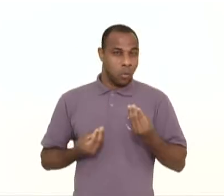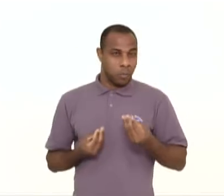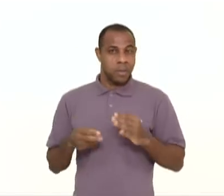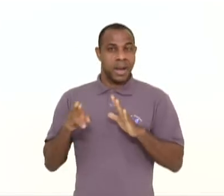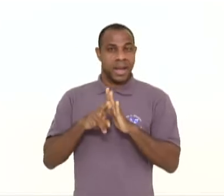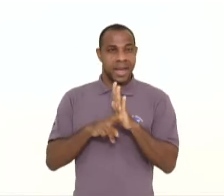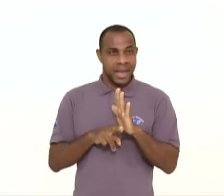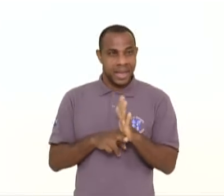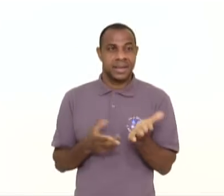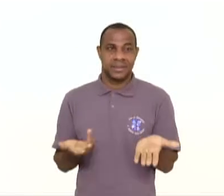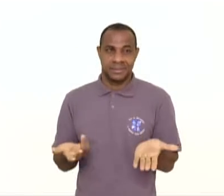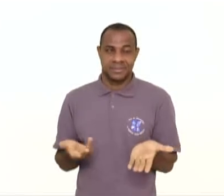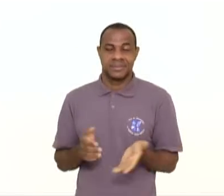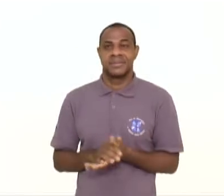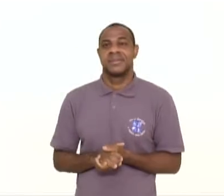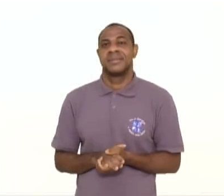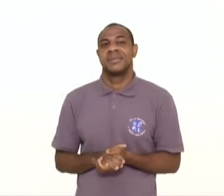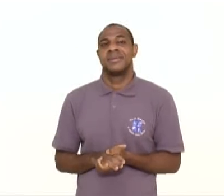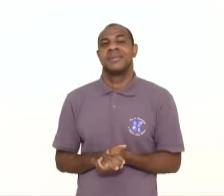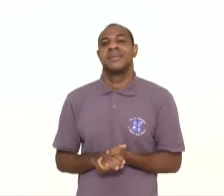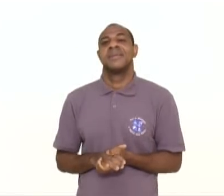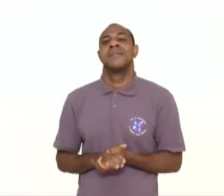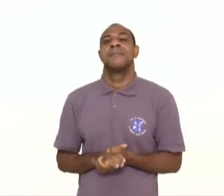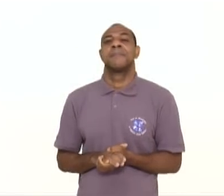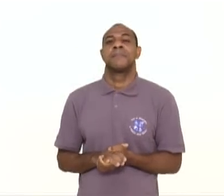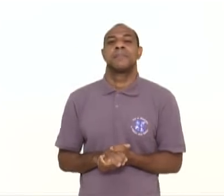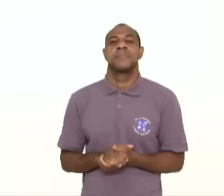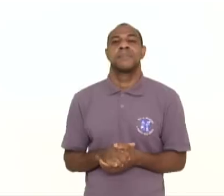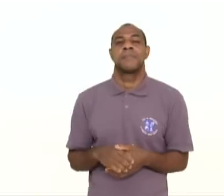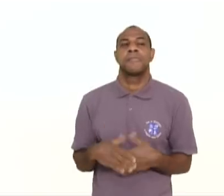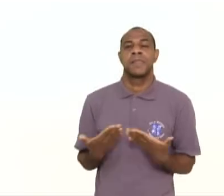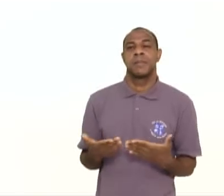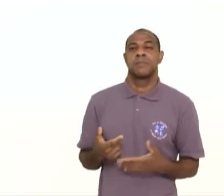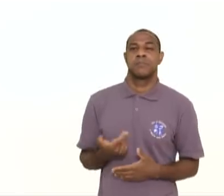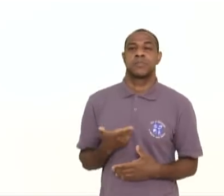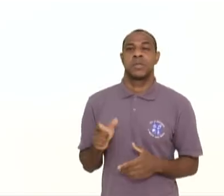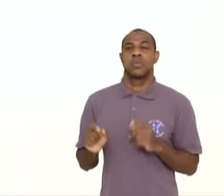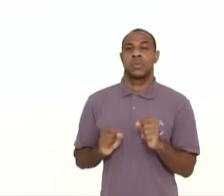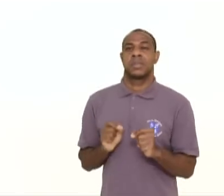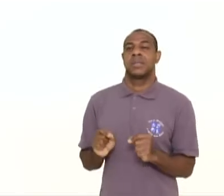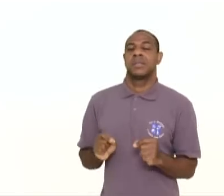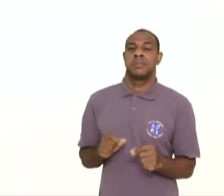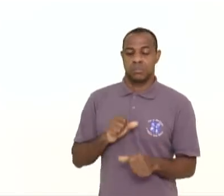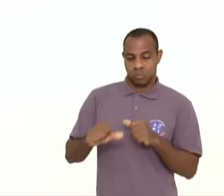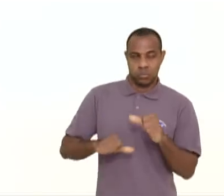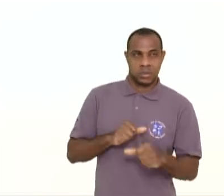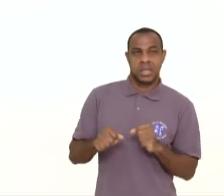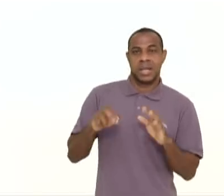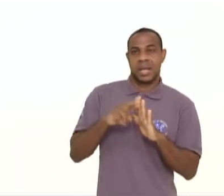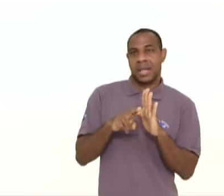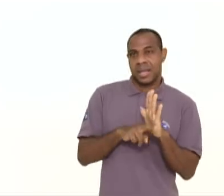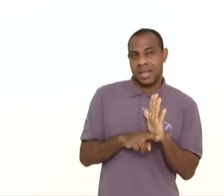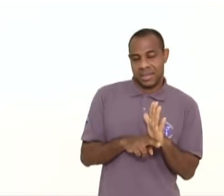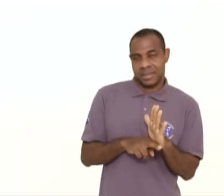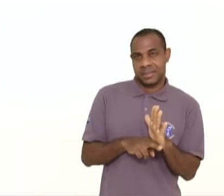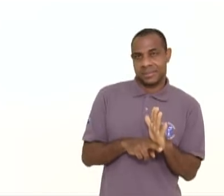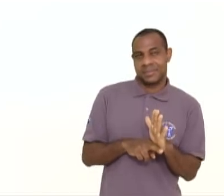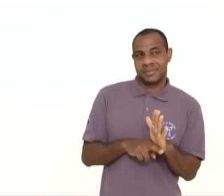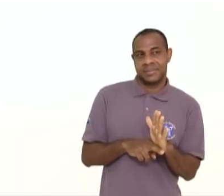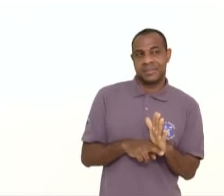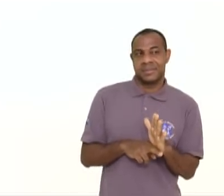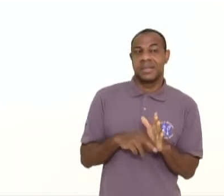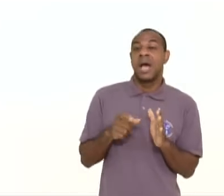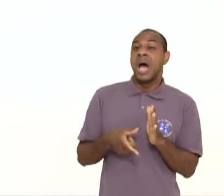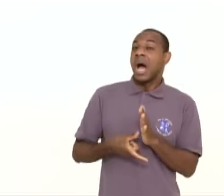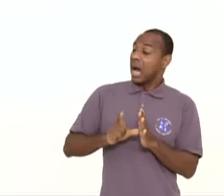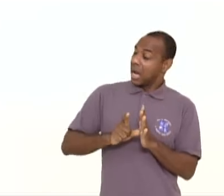no meio da atividade, então nunca, como nós sabemos, né, então não existe o quê? Não posso alterar a regra com o jogo em andamento, né? Então, antes